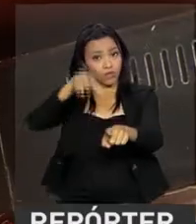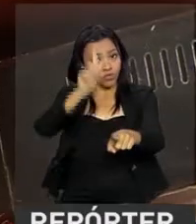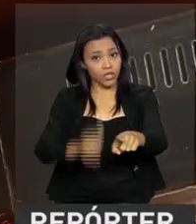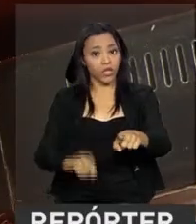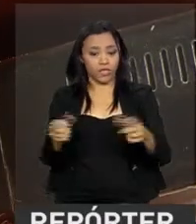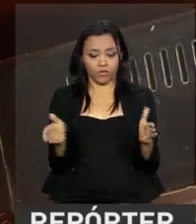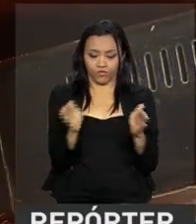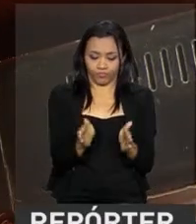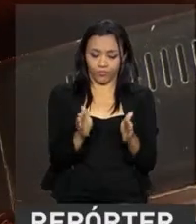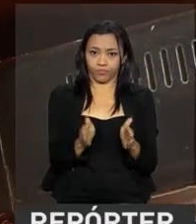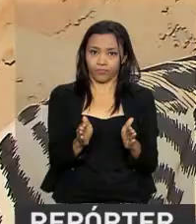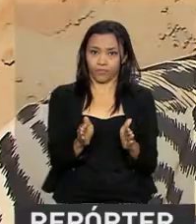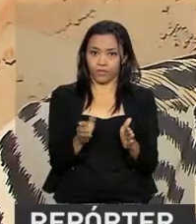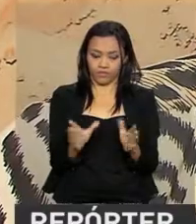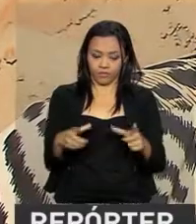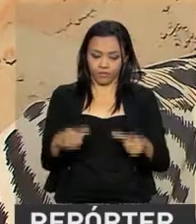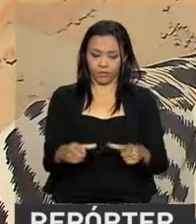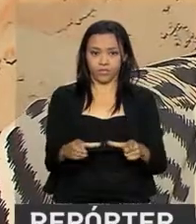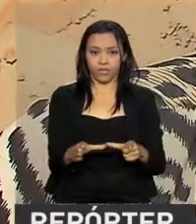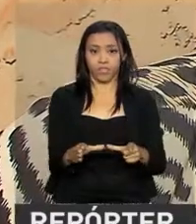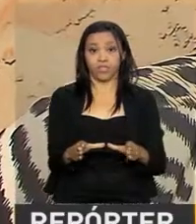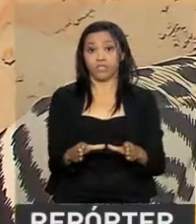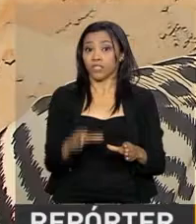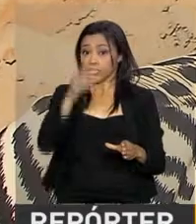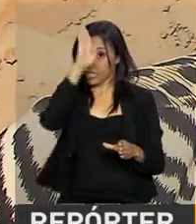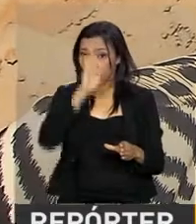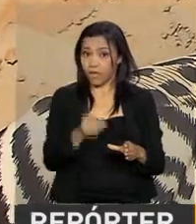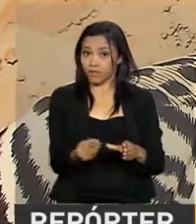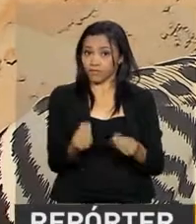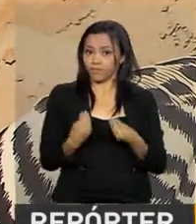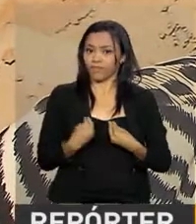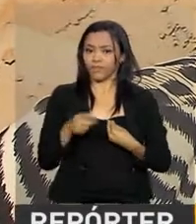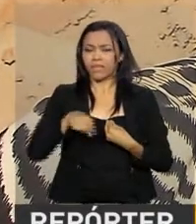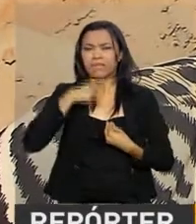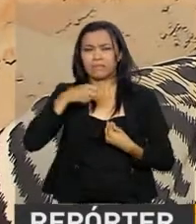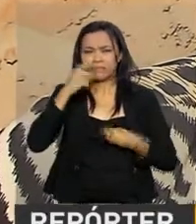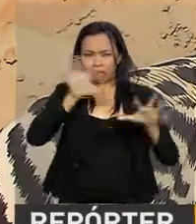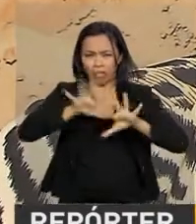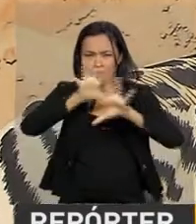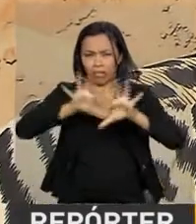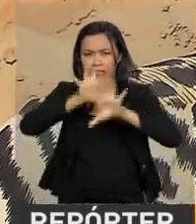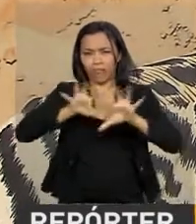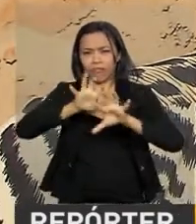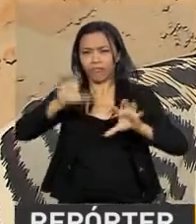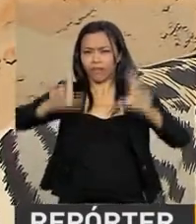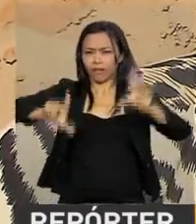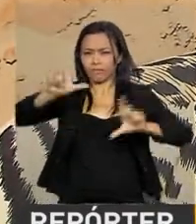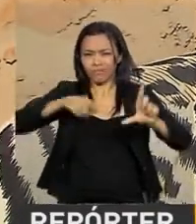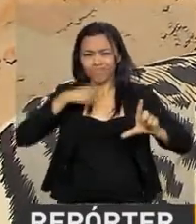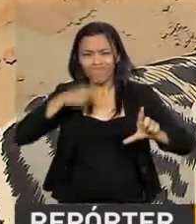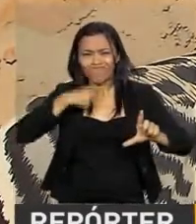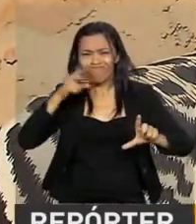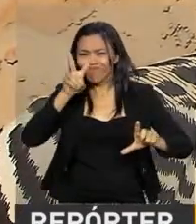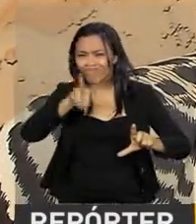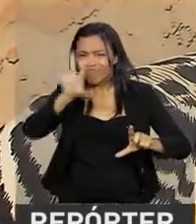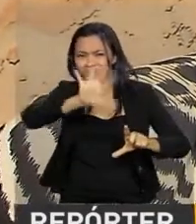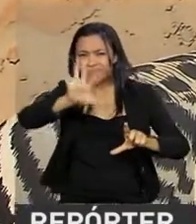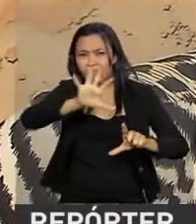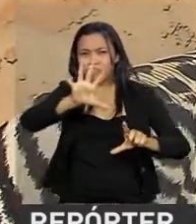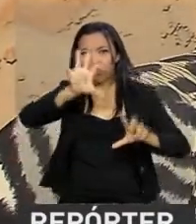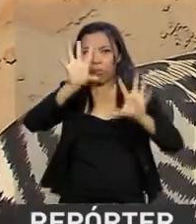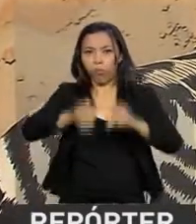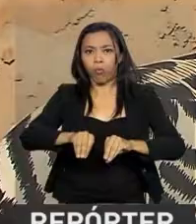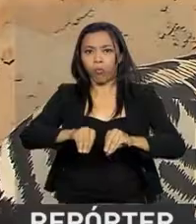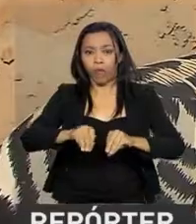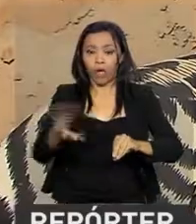conversor digital de graça melhorou bastante para mim também é porque é que pegava o juiz canas televisão quando chovia às vezes saiu do ar